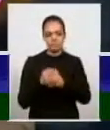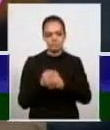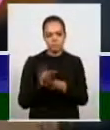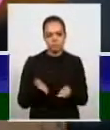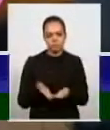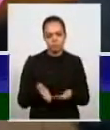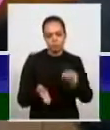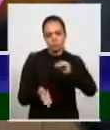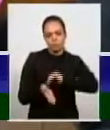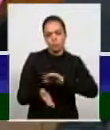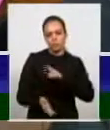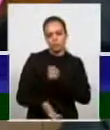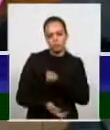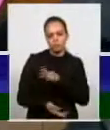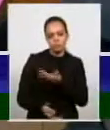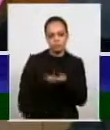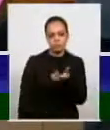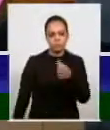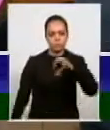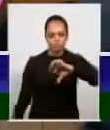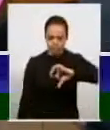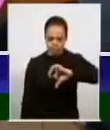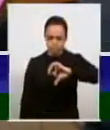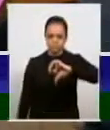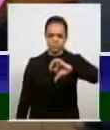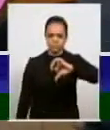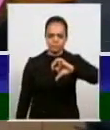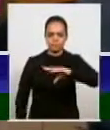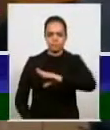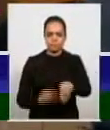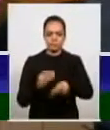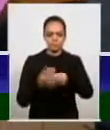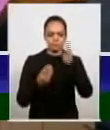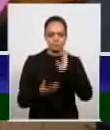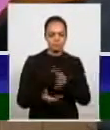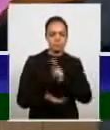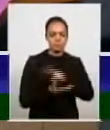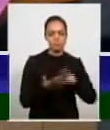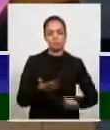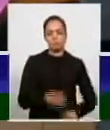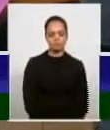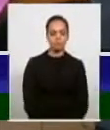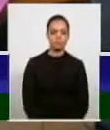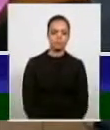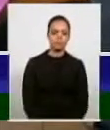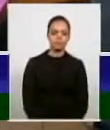das folhas número 9. A emenda já foi lida.